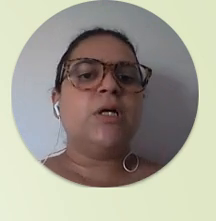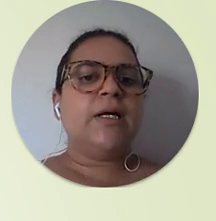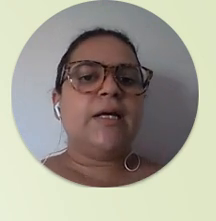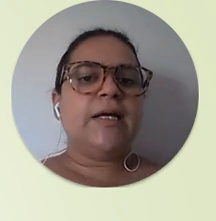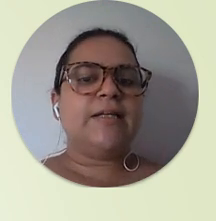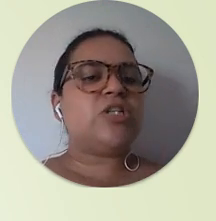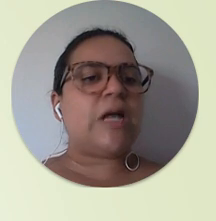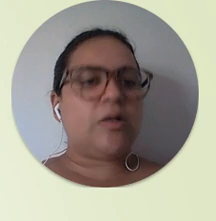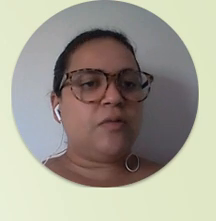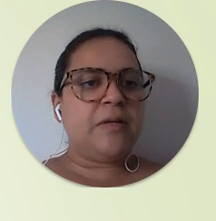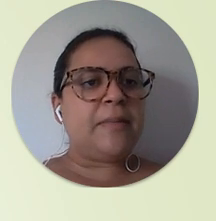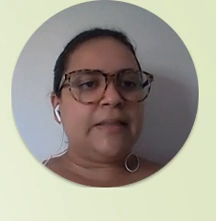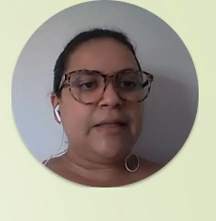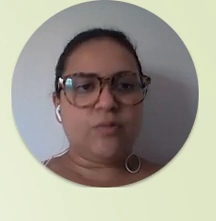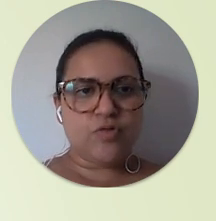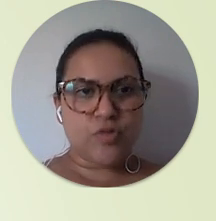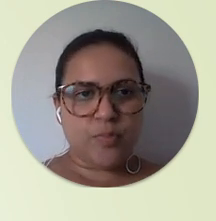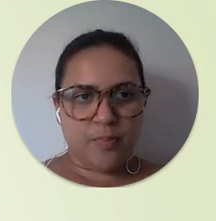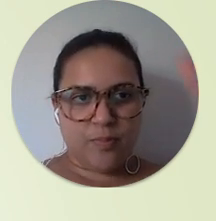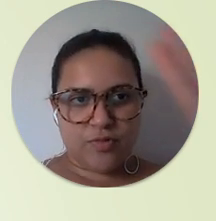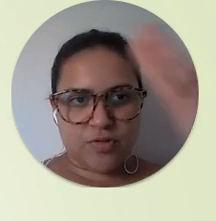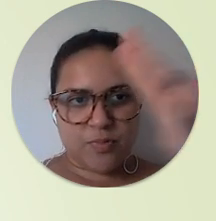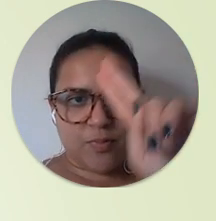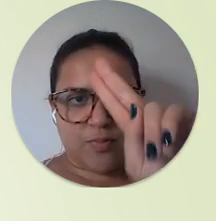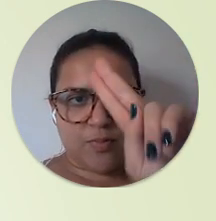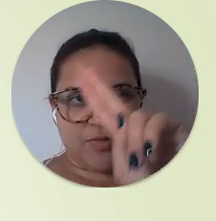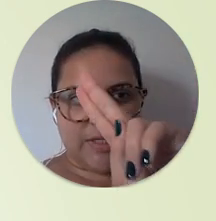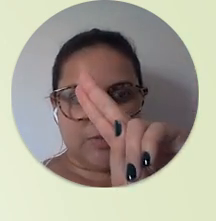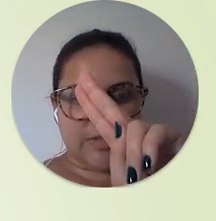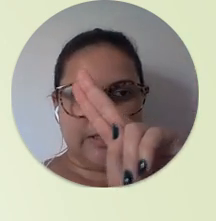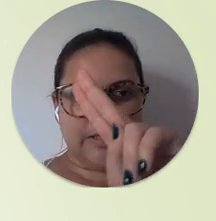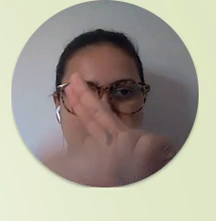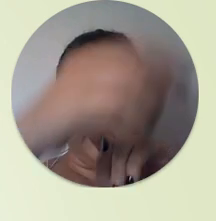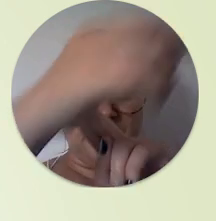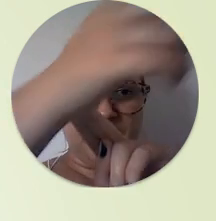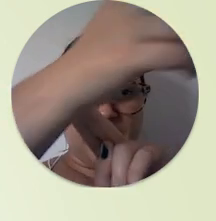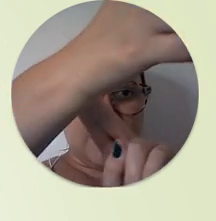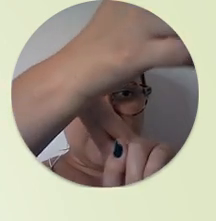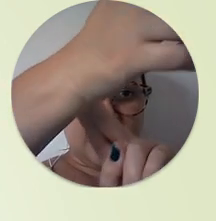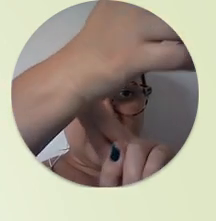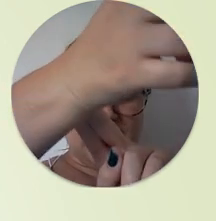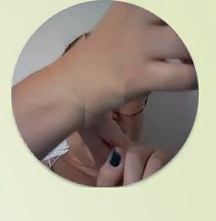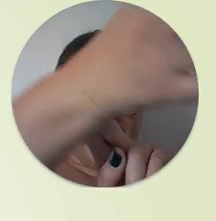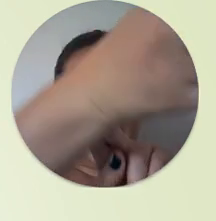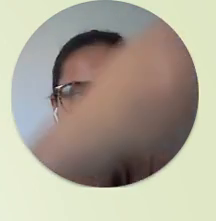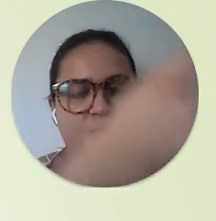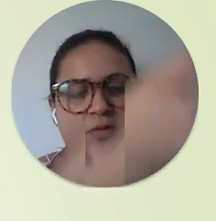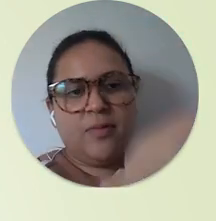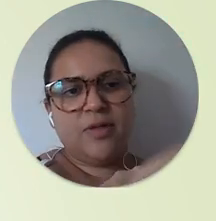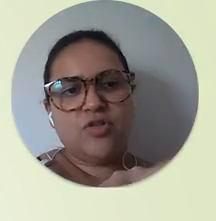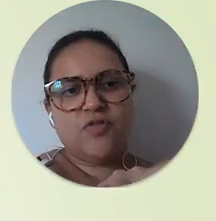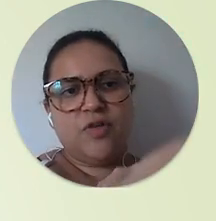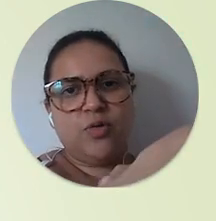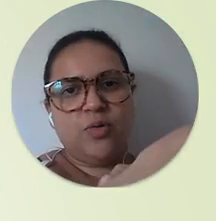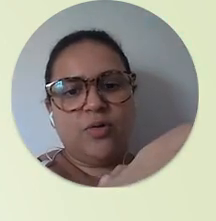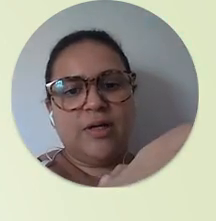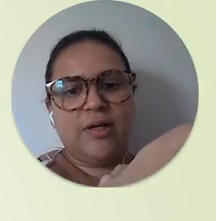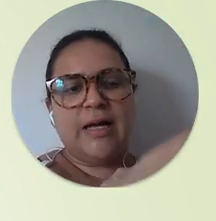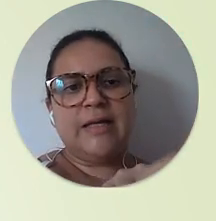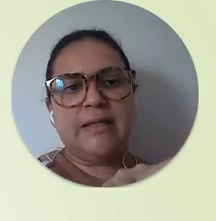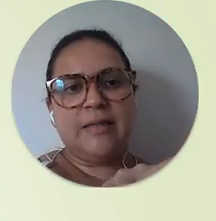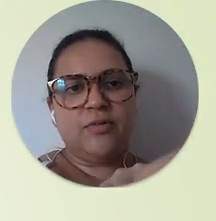bom testar, confirmar, né? Os dedos ainda, né? O movimento